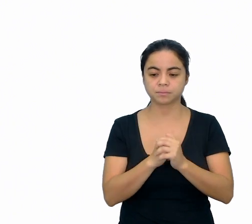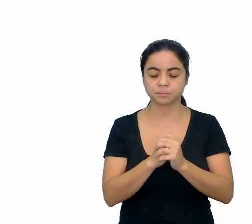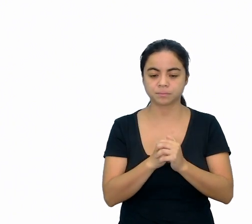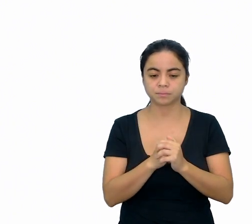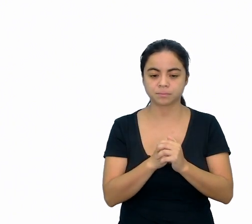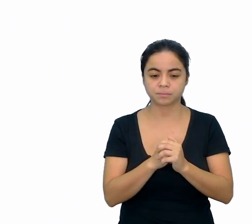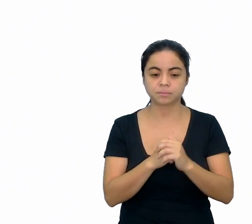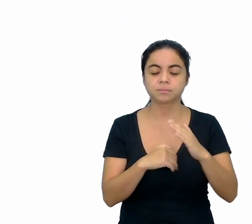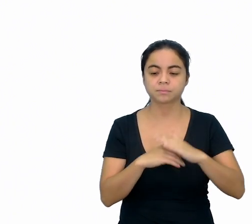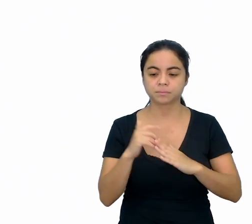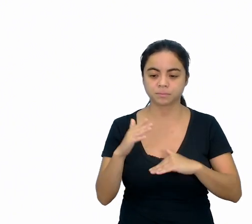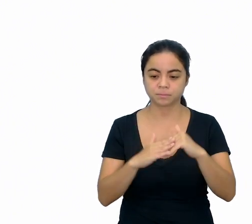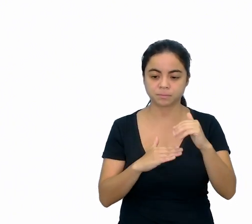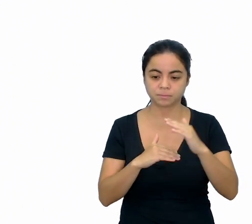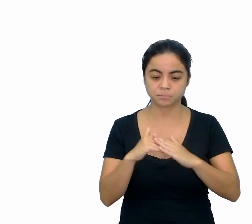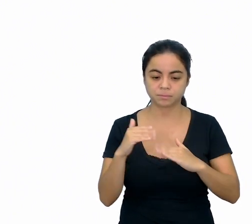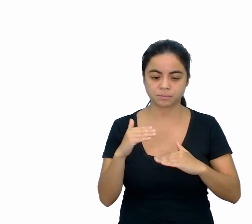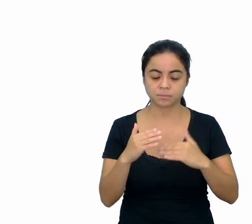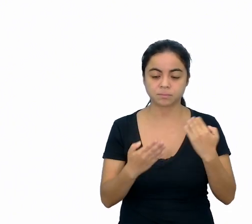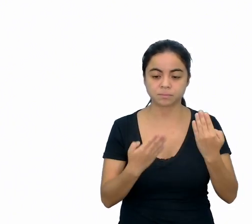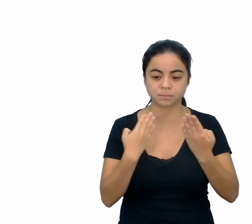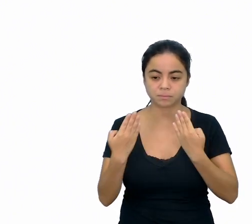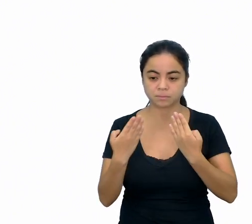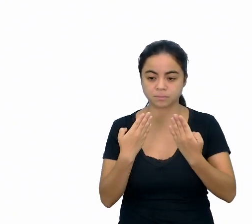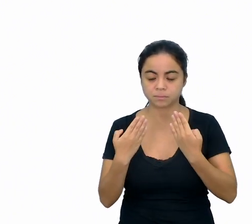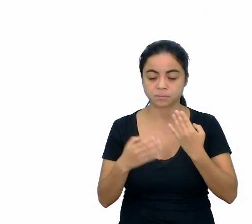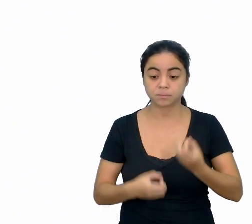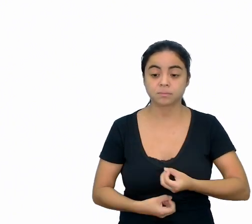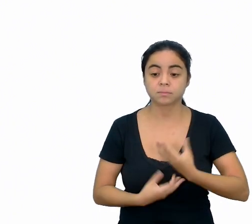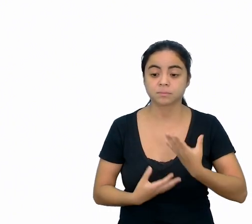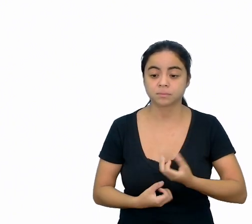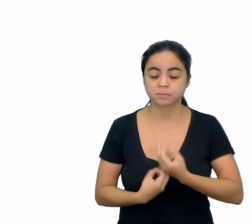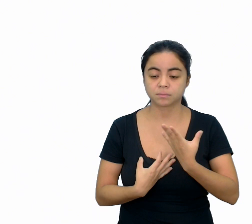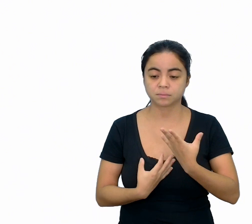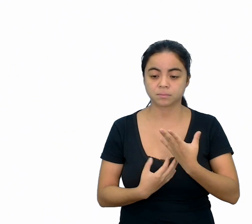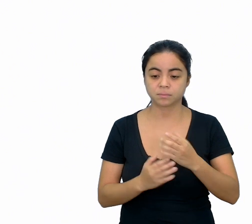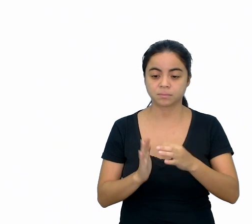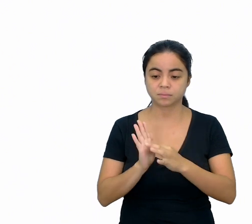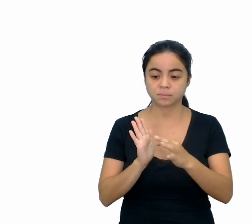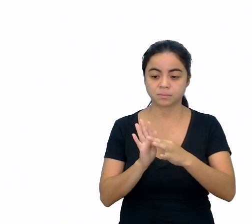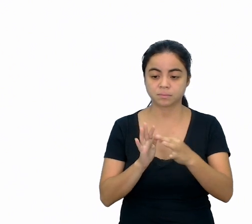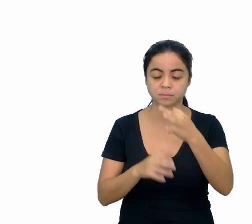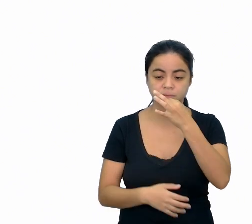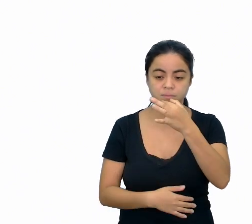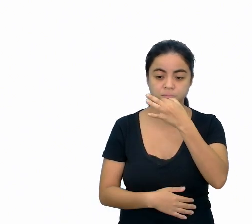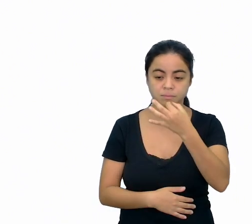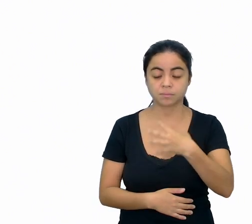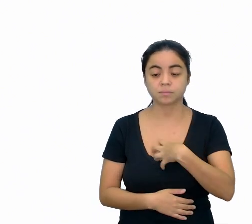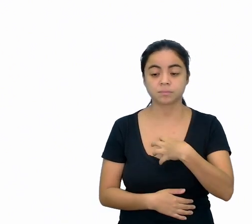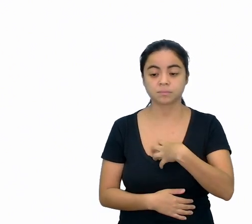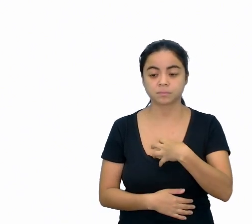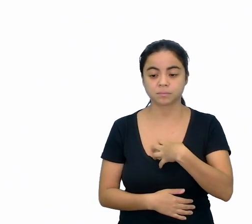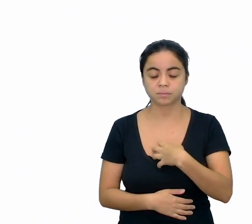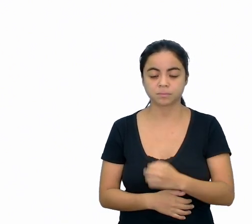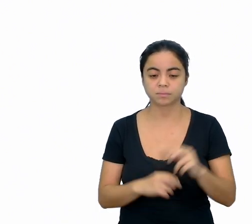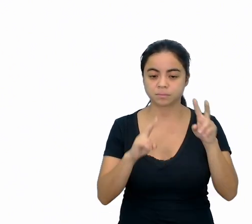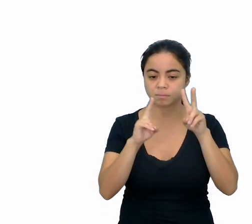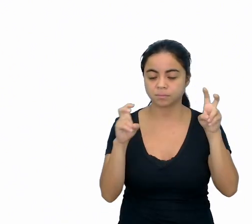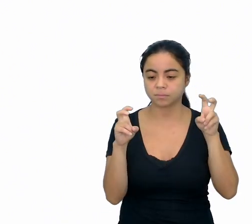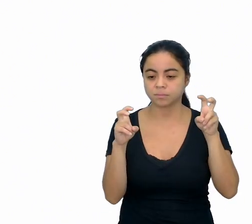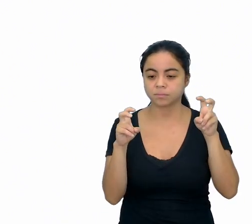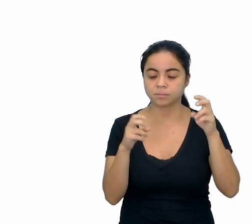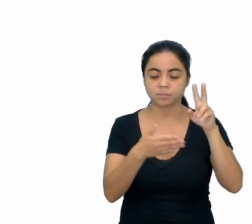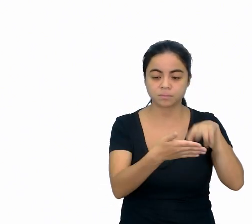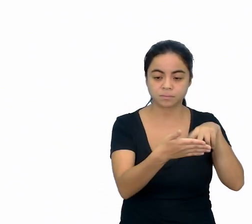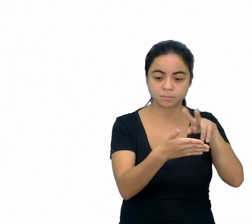desenvolver a habilidade de conversar e expressar opiniões, né, sentimentos sobre esses textos lidos,